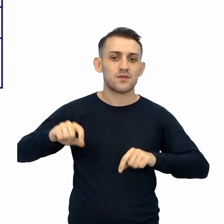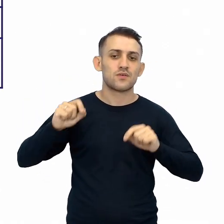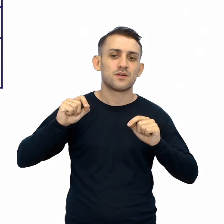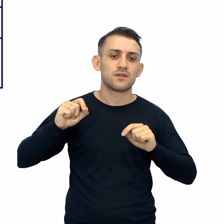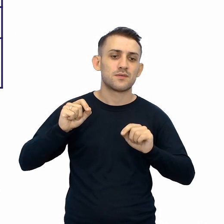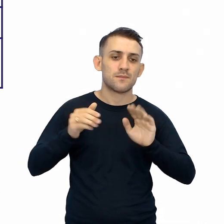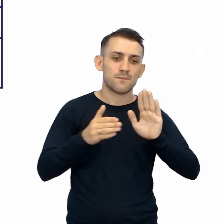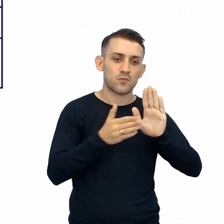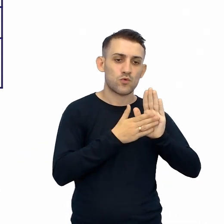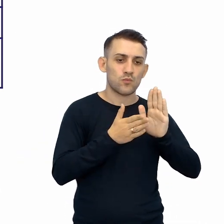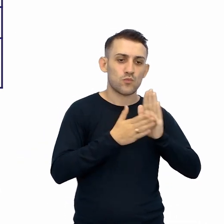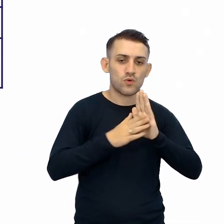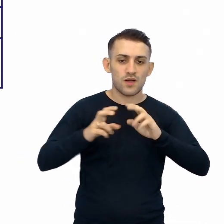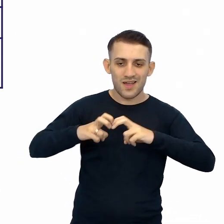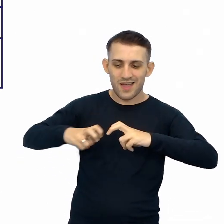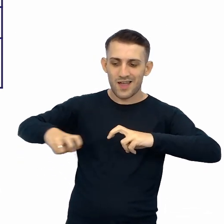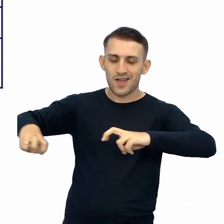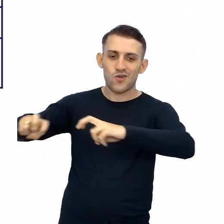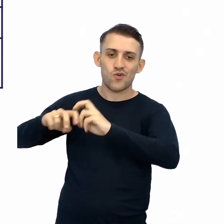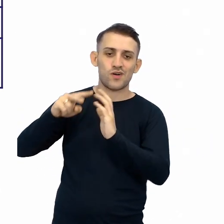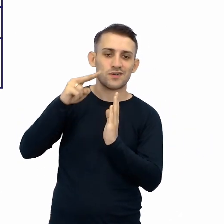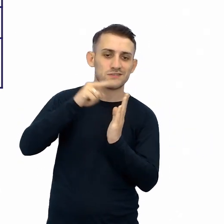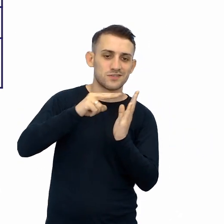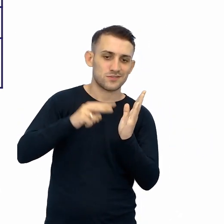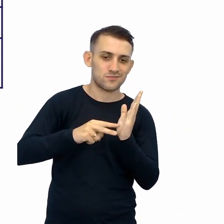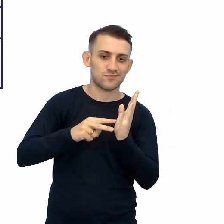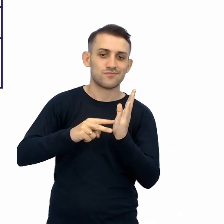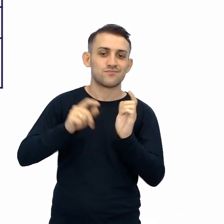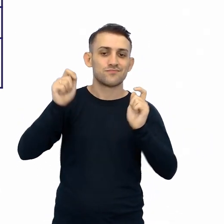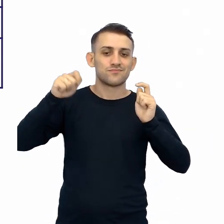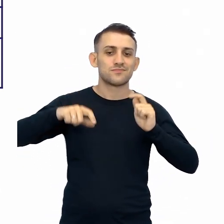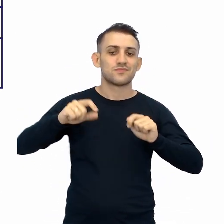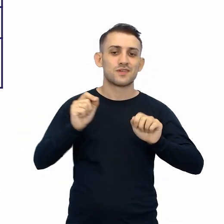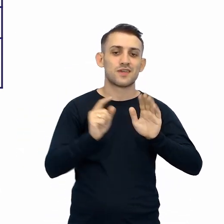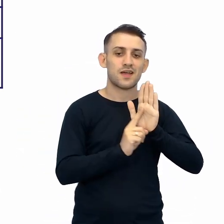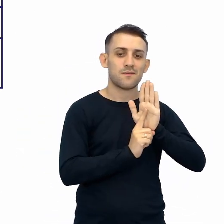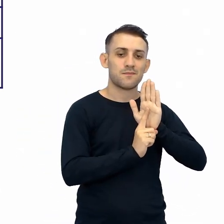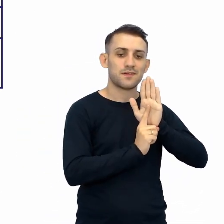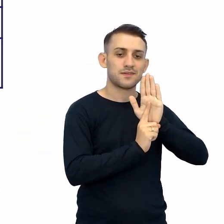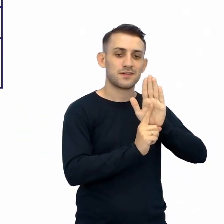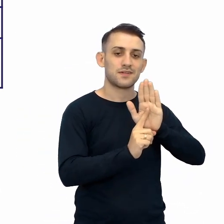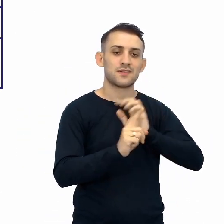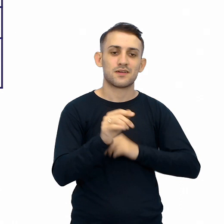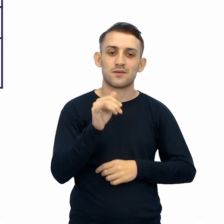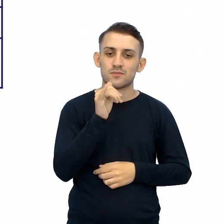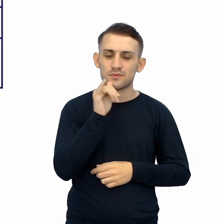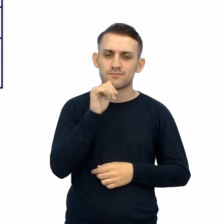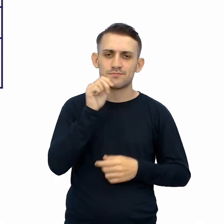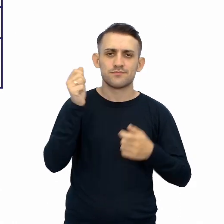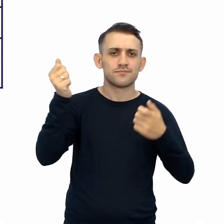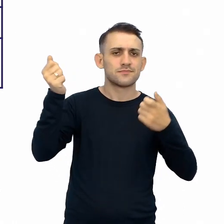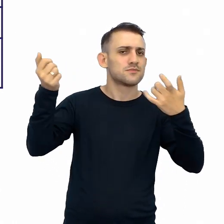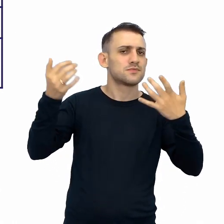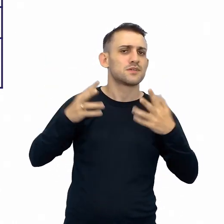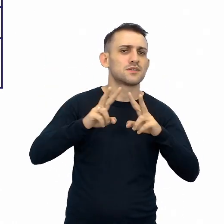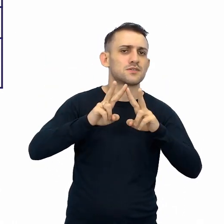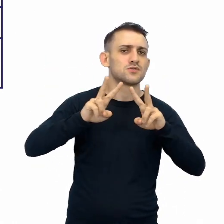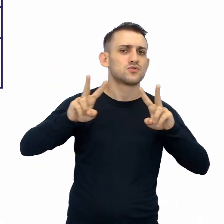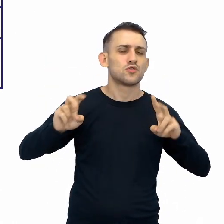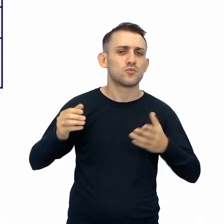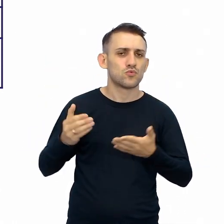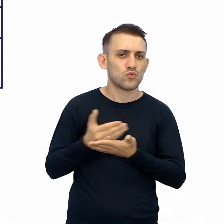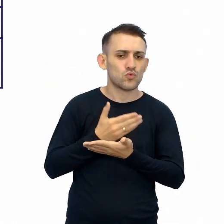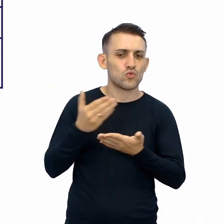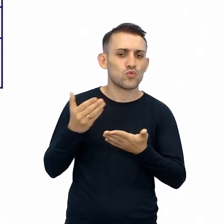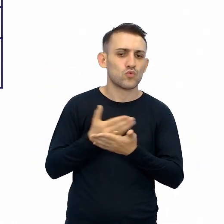de propor a roda de leitores, em que eles vão falar sobre o livro que eles,